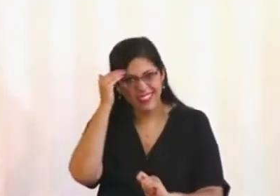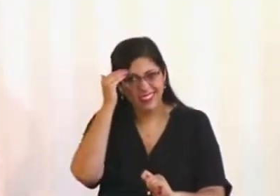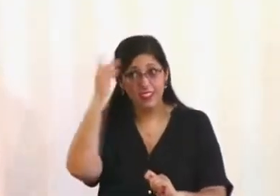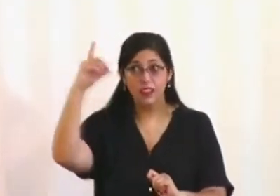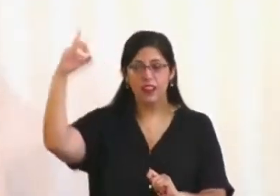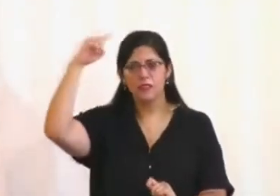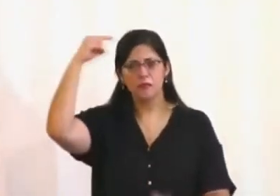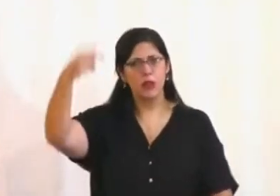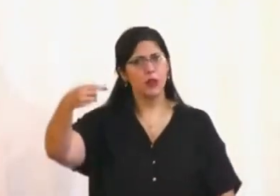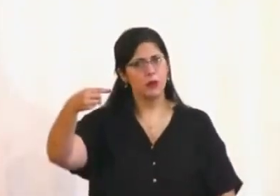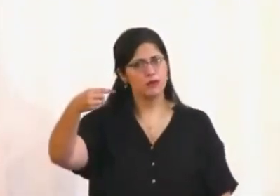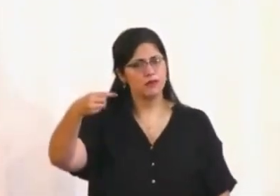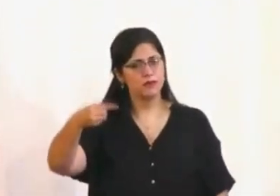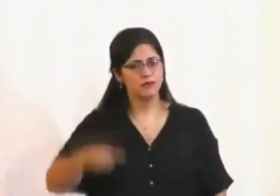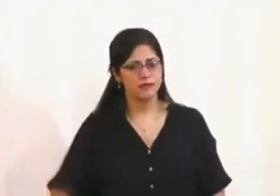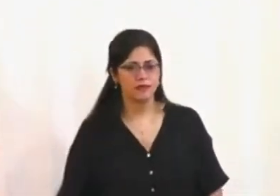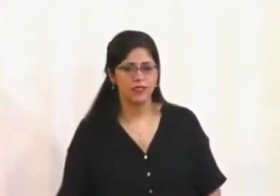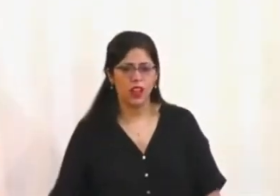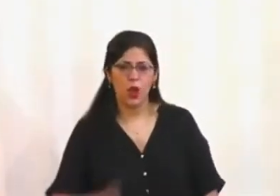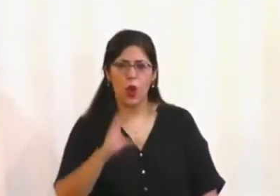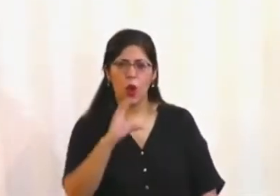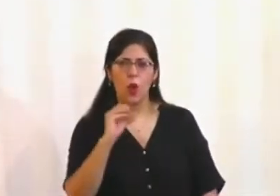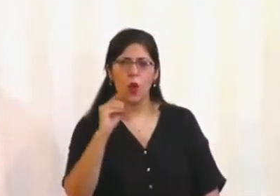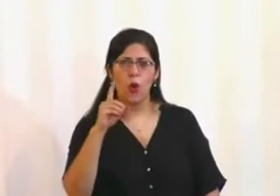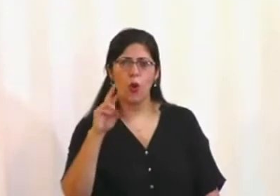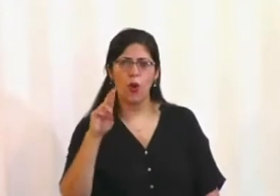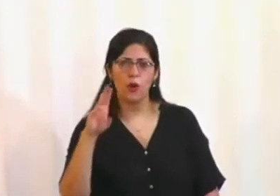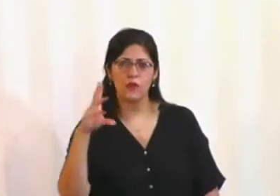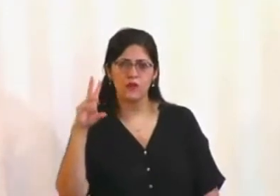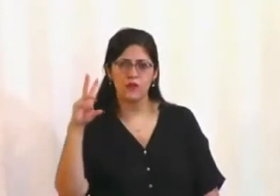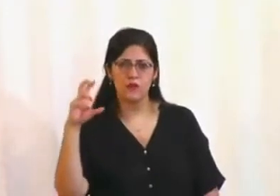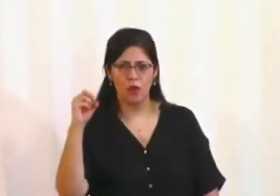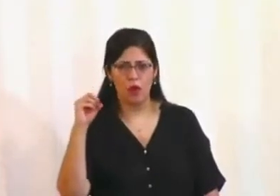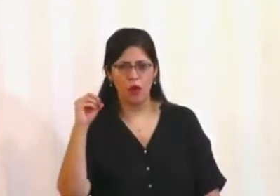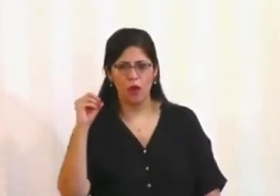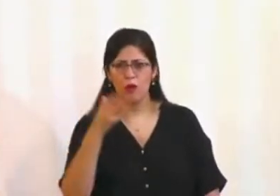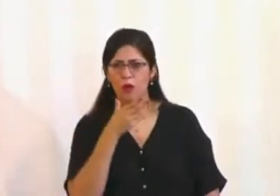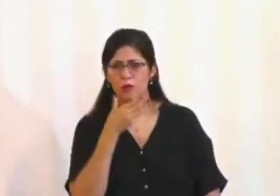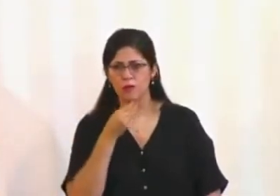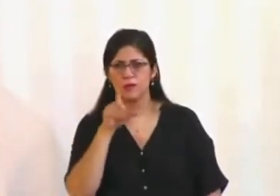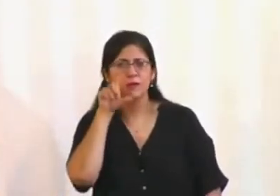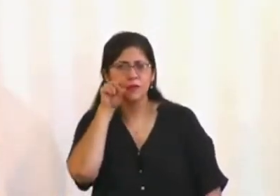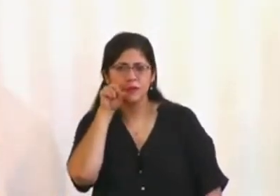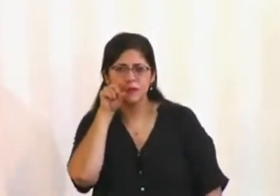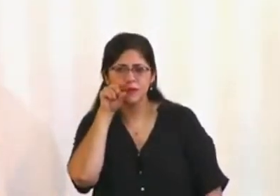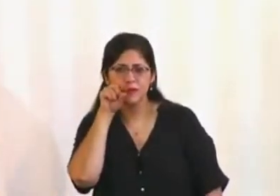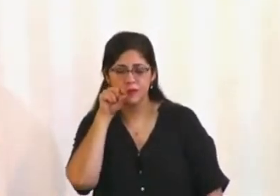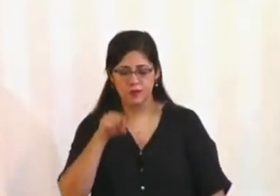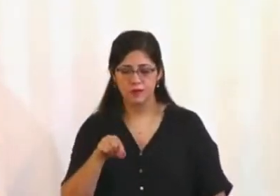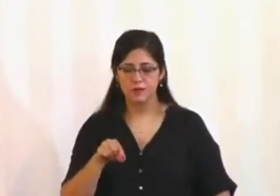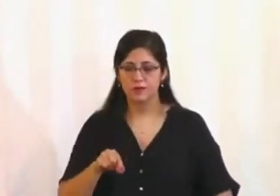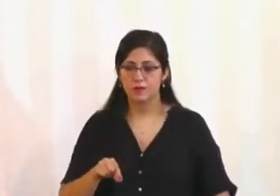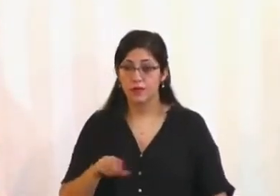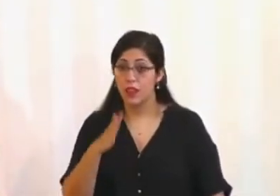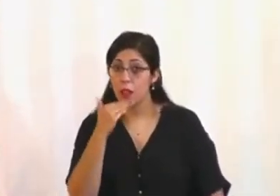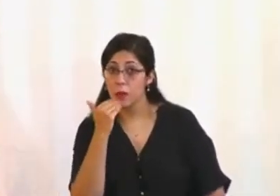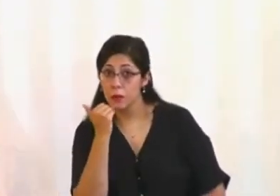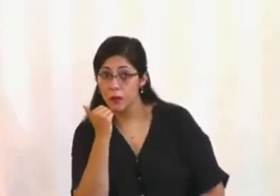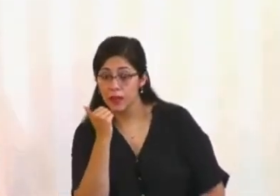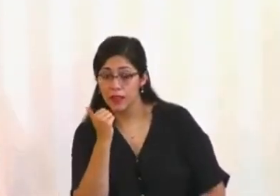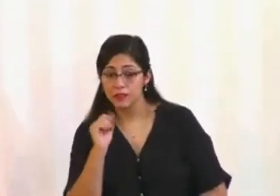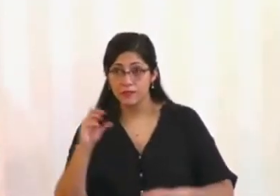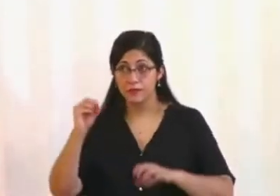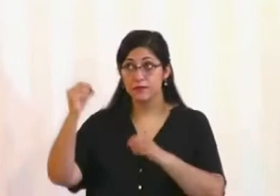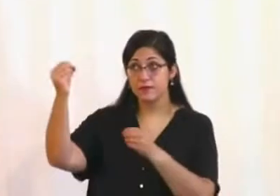mas como é o Criador quem manda e que está no controle de todas as coisas, os corvos levarão pão e carne e água que ele vai beber da fonte